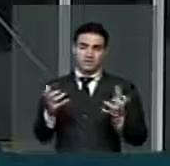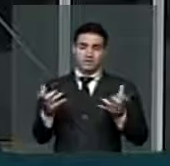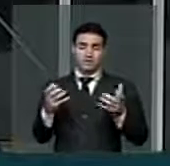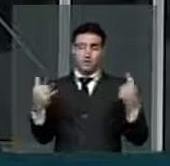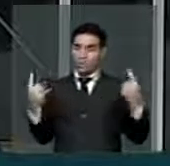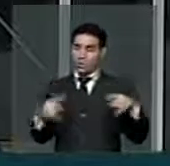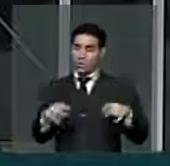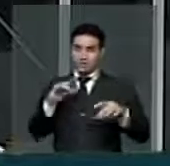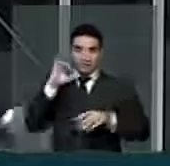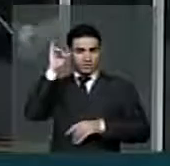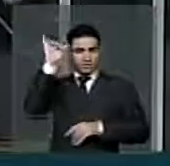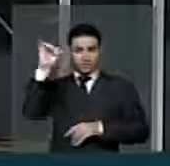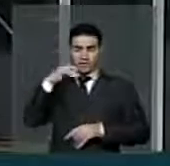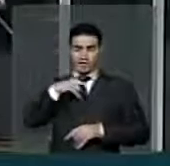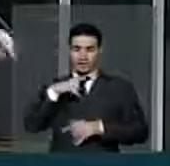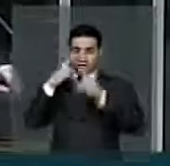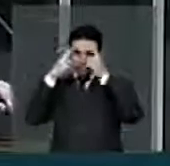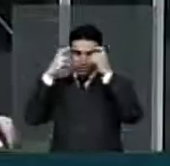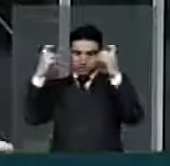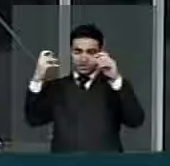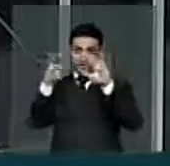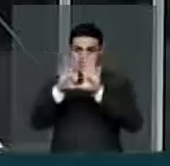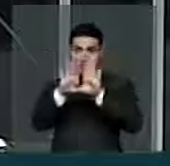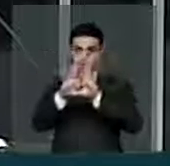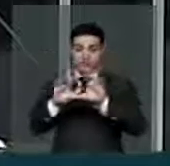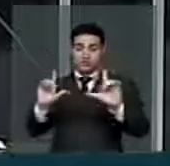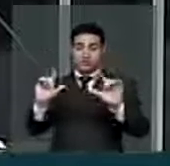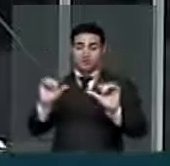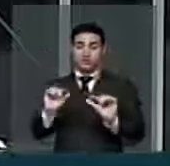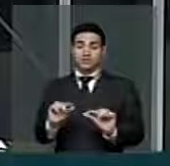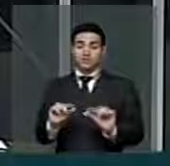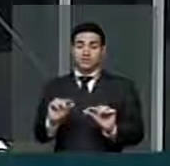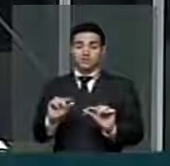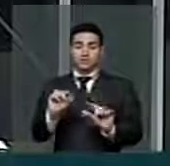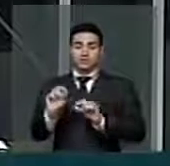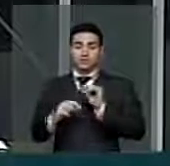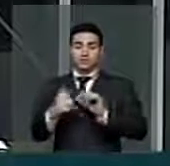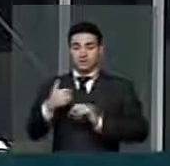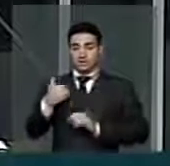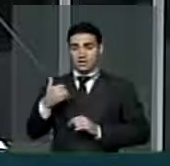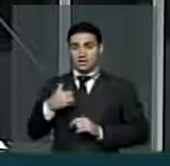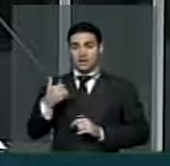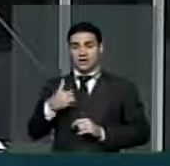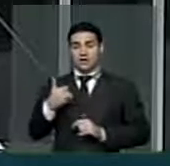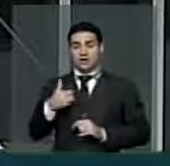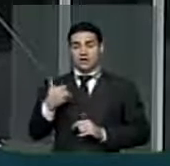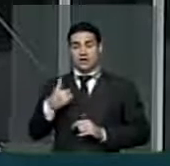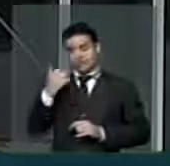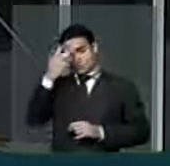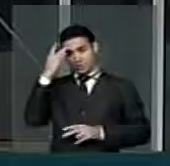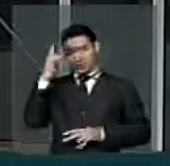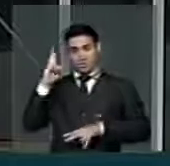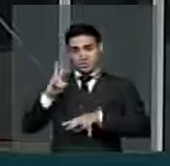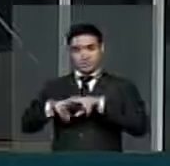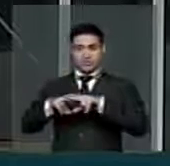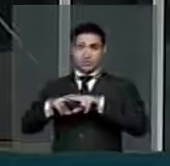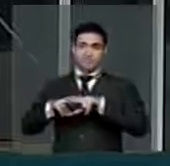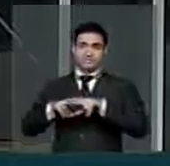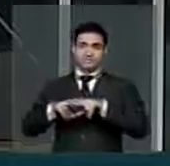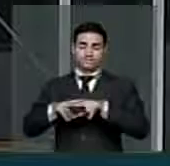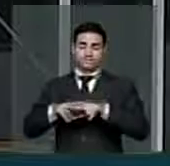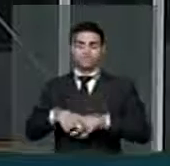contra a violência e pela redução da maioridade penal. Eu saí